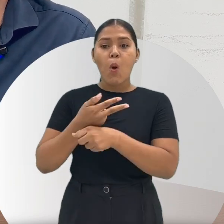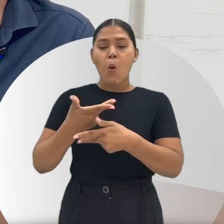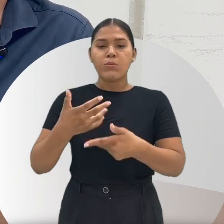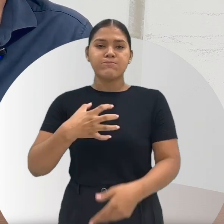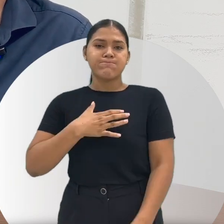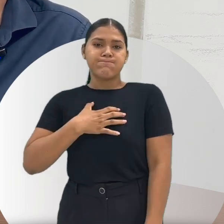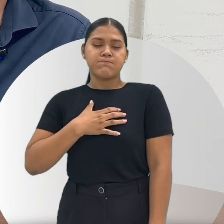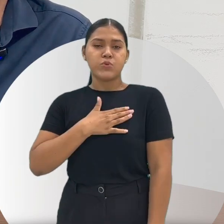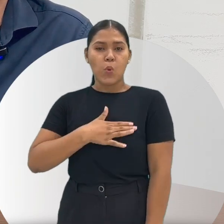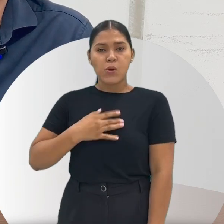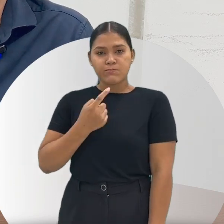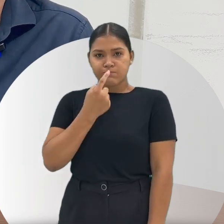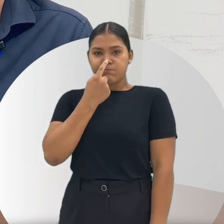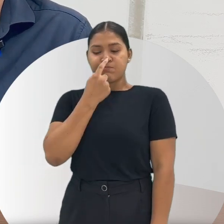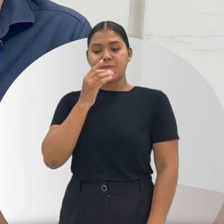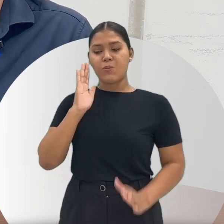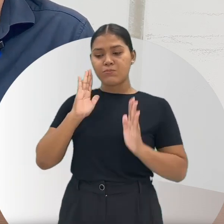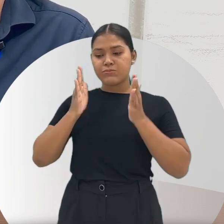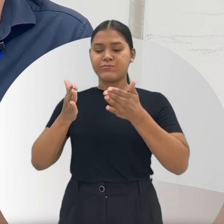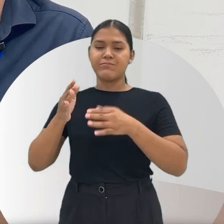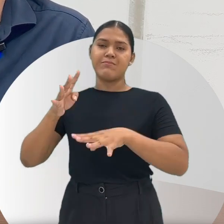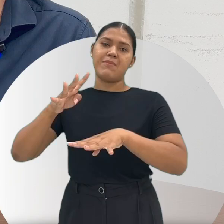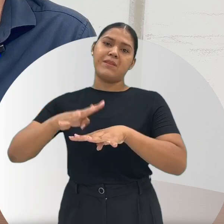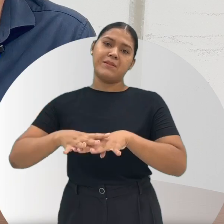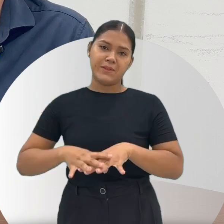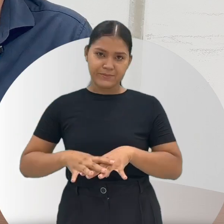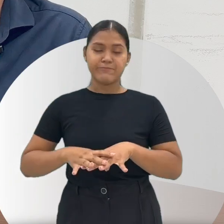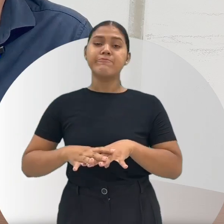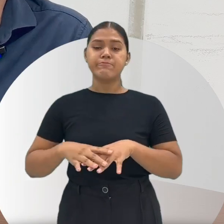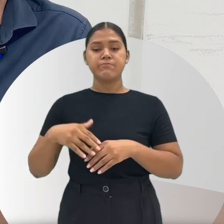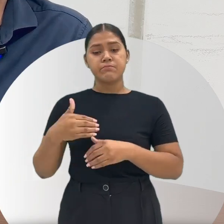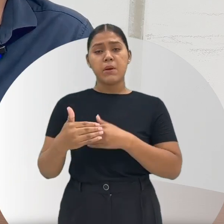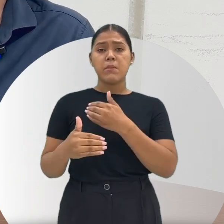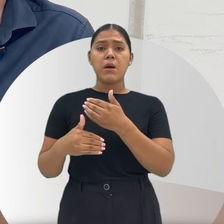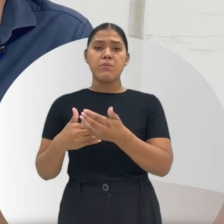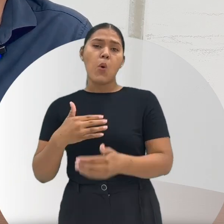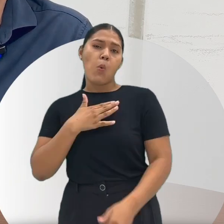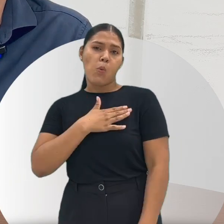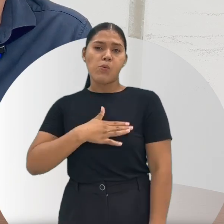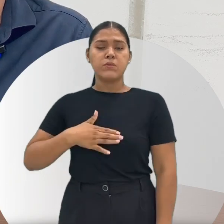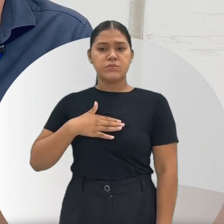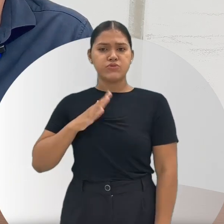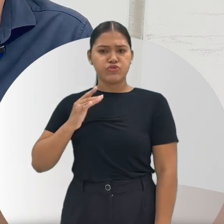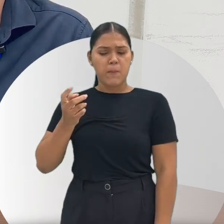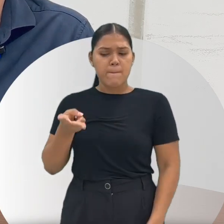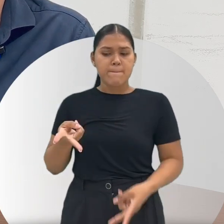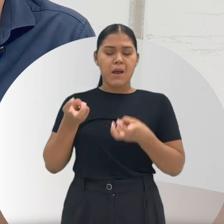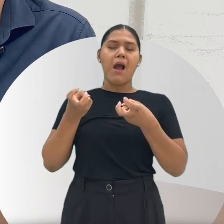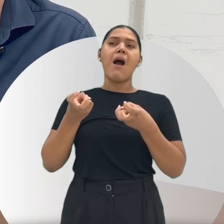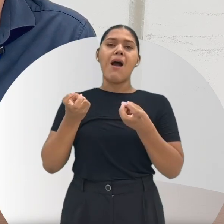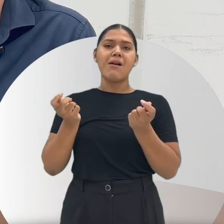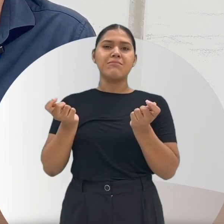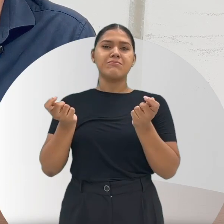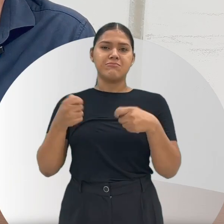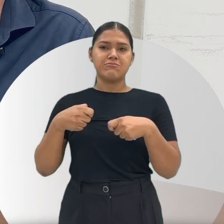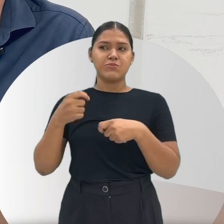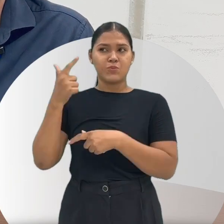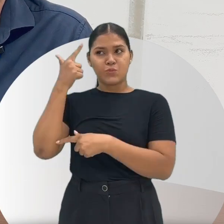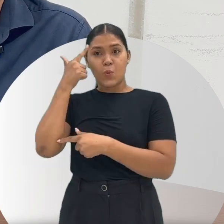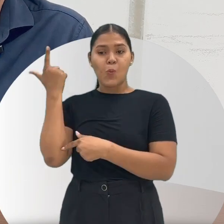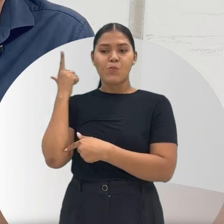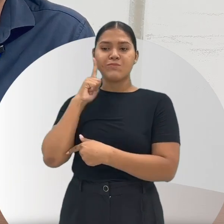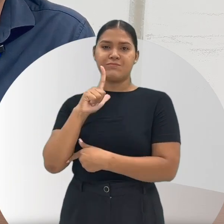na matemática esse caminho. A priori, desde muito pequenininho, eu percebi que eu tinha condições de